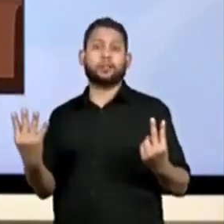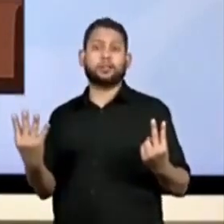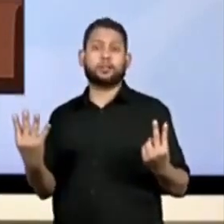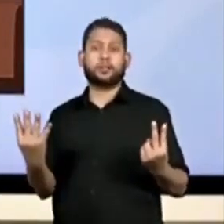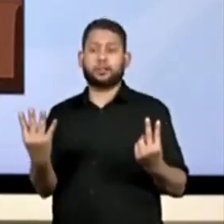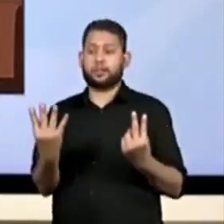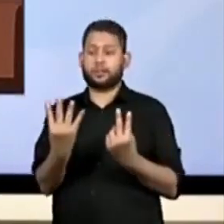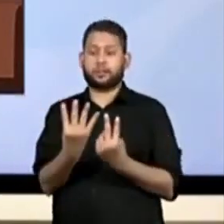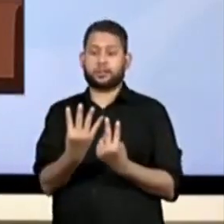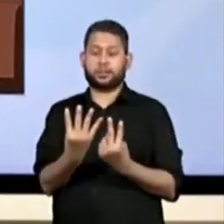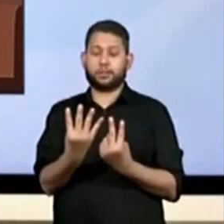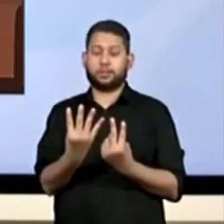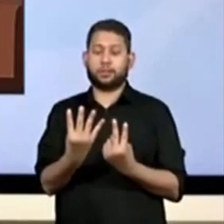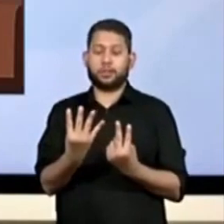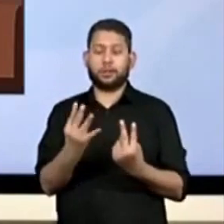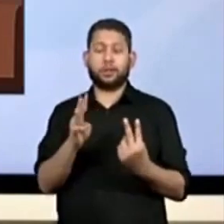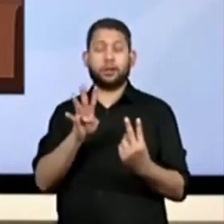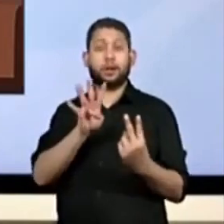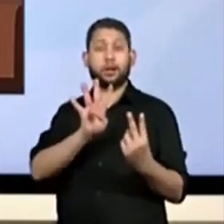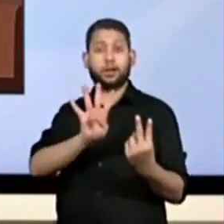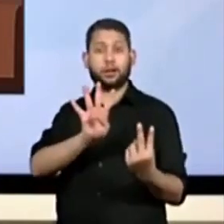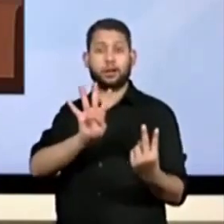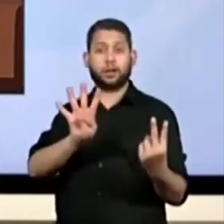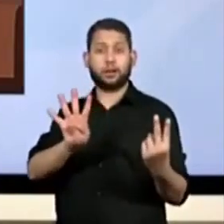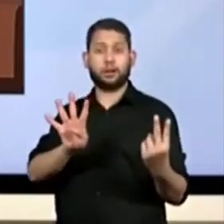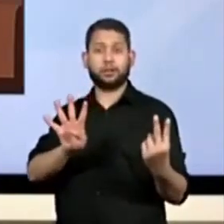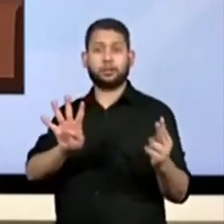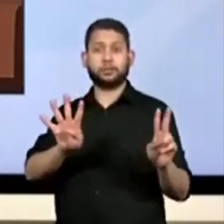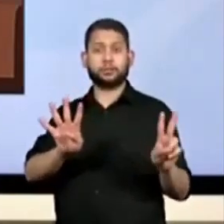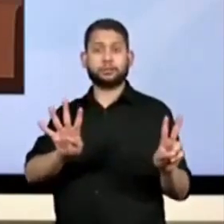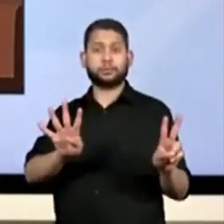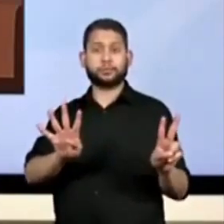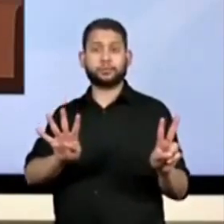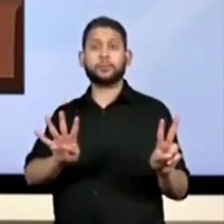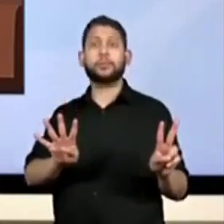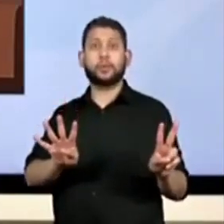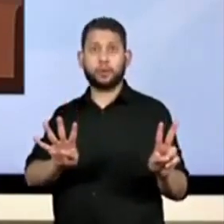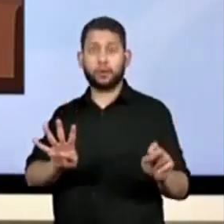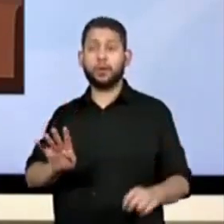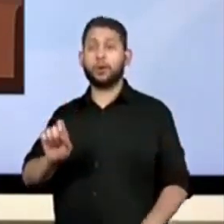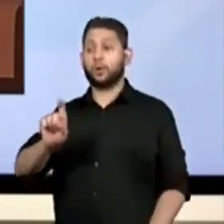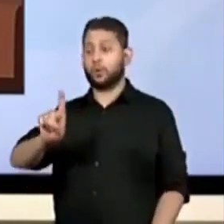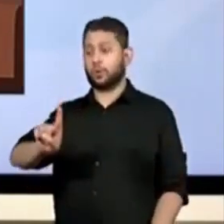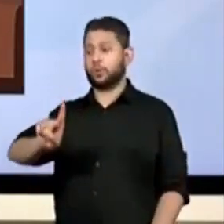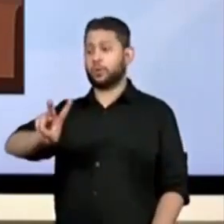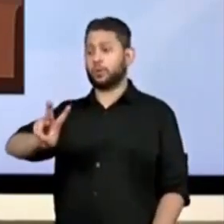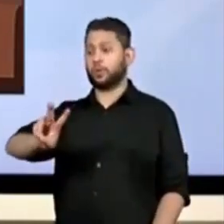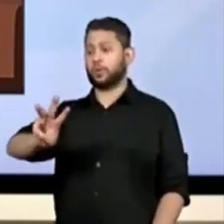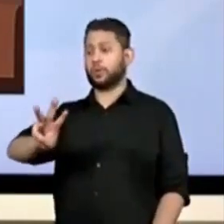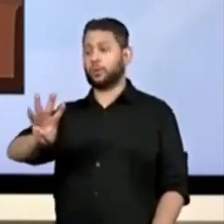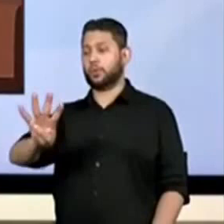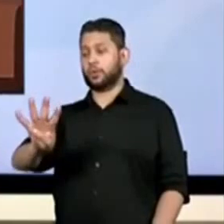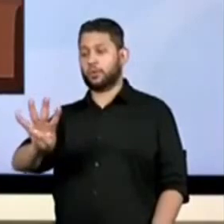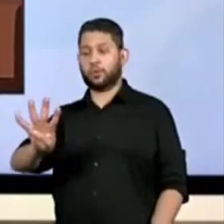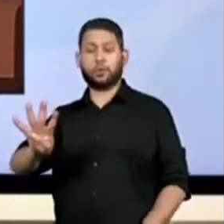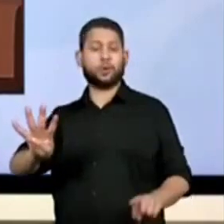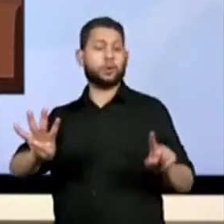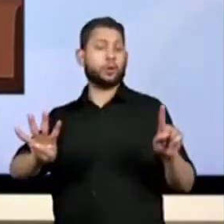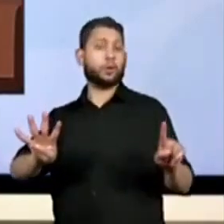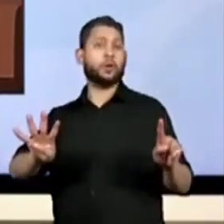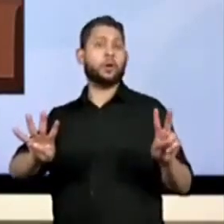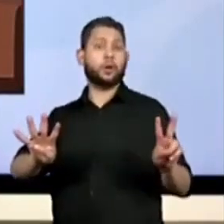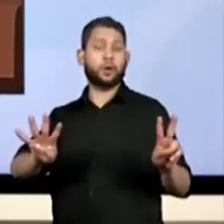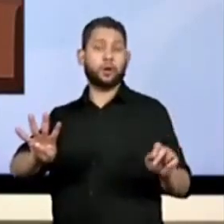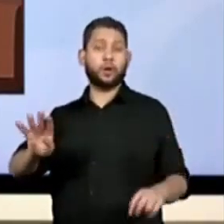E aí quer dizer o que a gente pode pensar que a gente tem um dois três quatro e um dois três